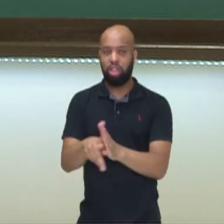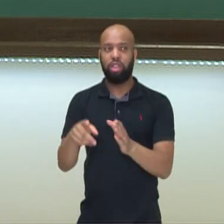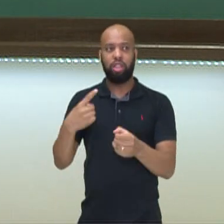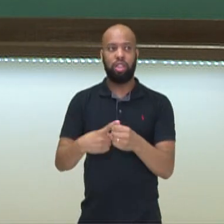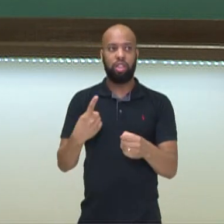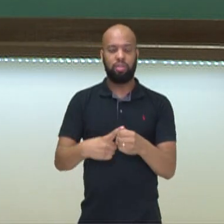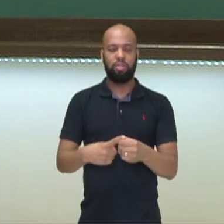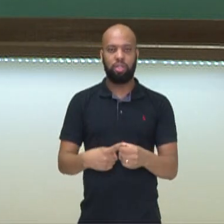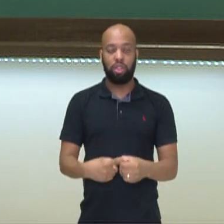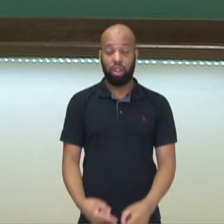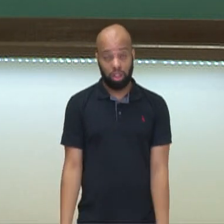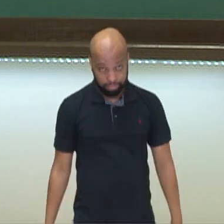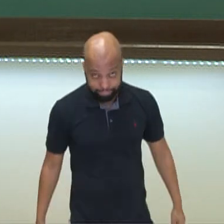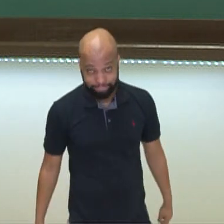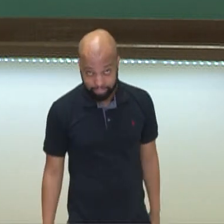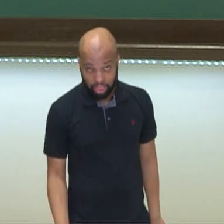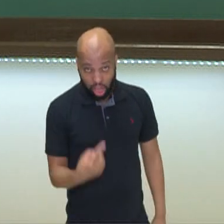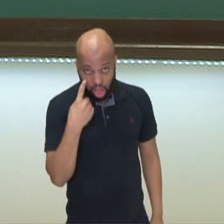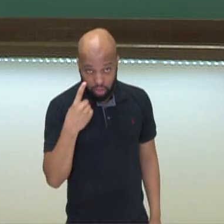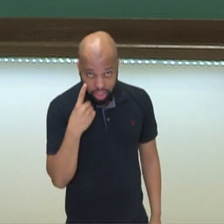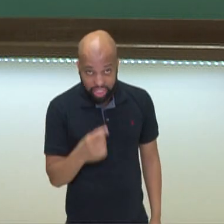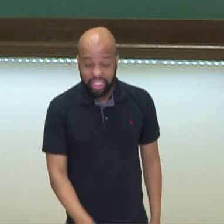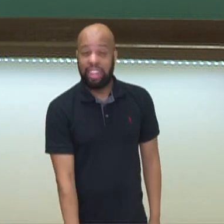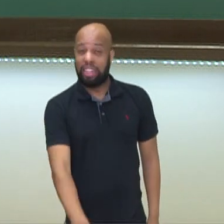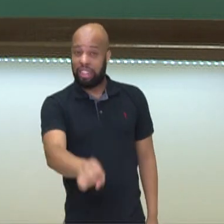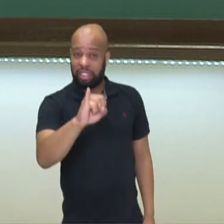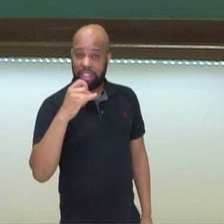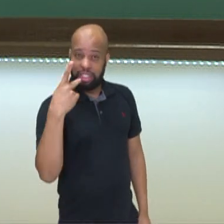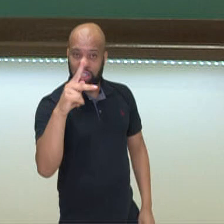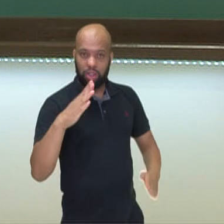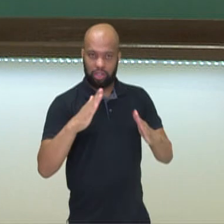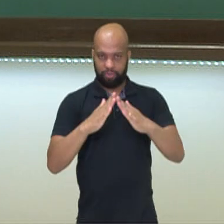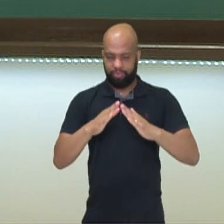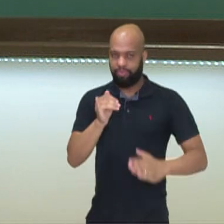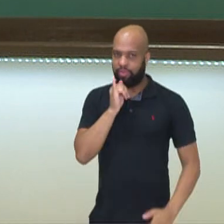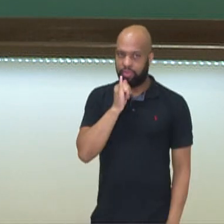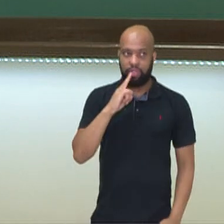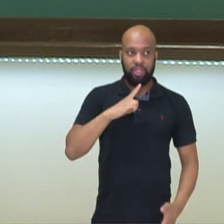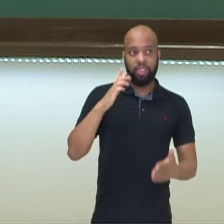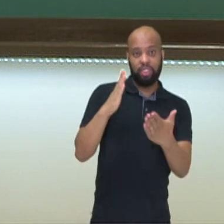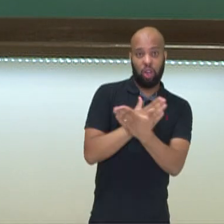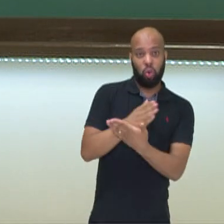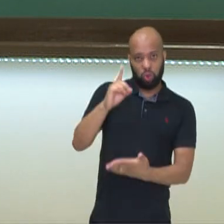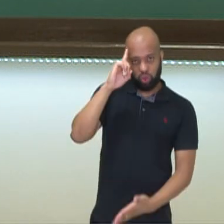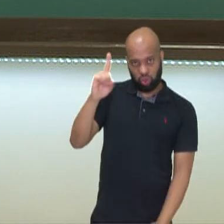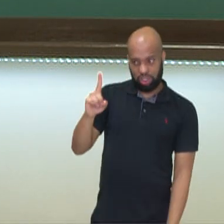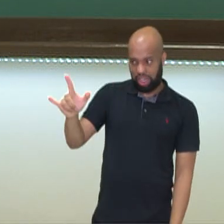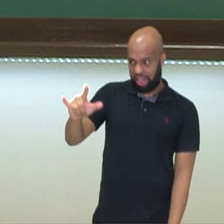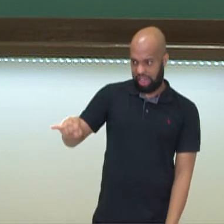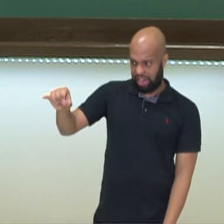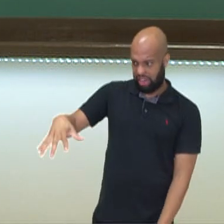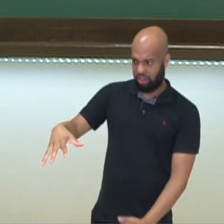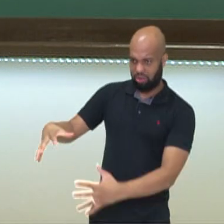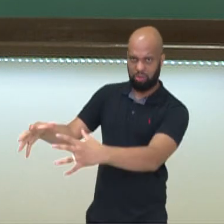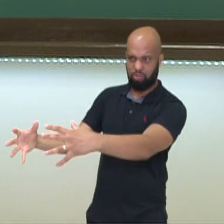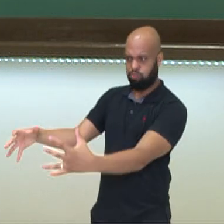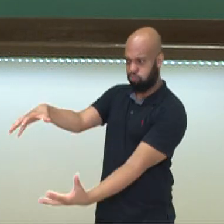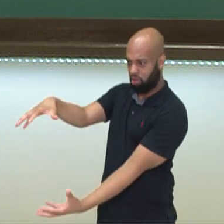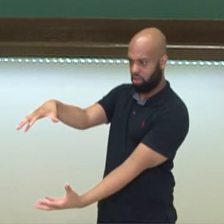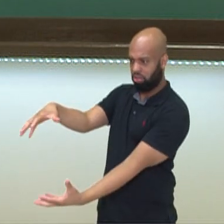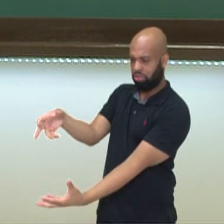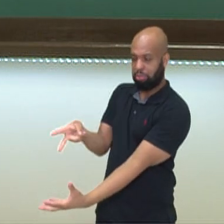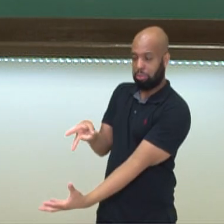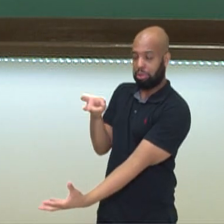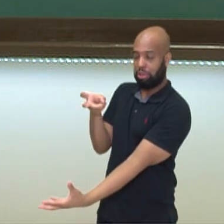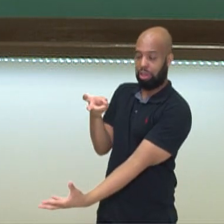Meu, raciocina, se você deixa o lixo da tua casa alguns dias, você já percebe que tem